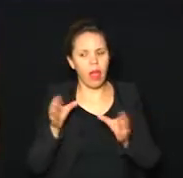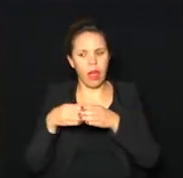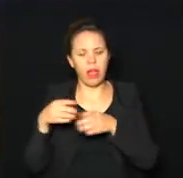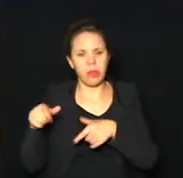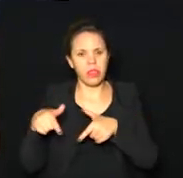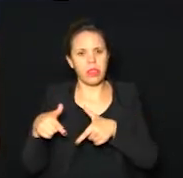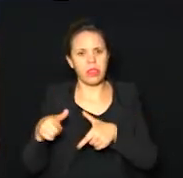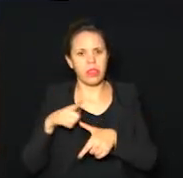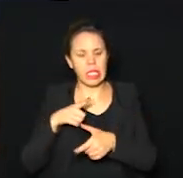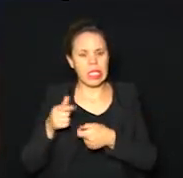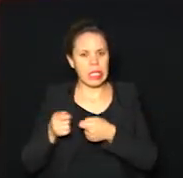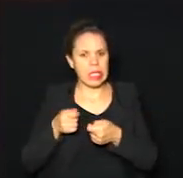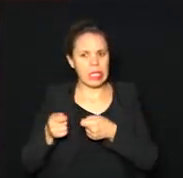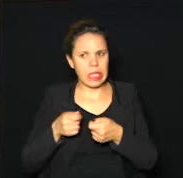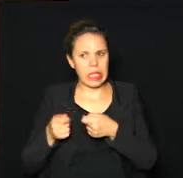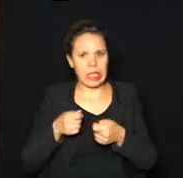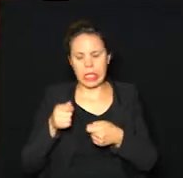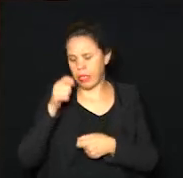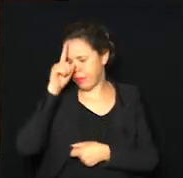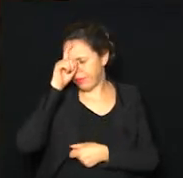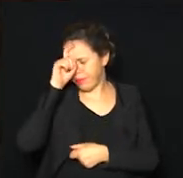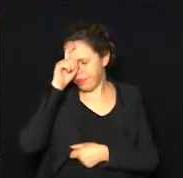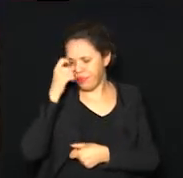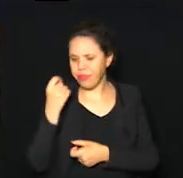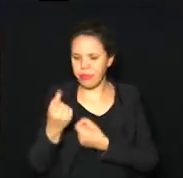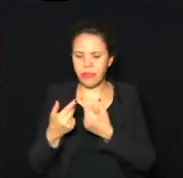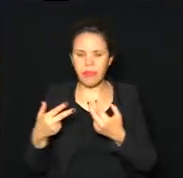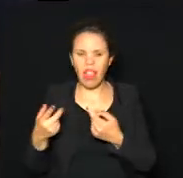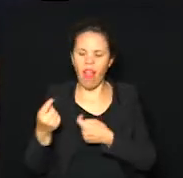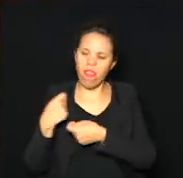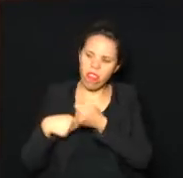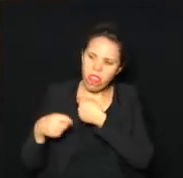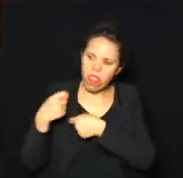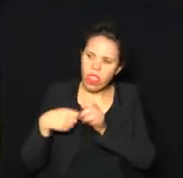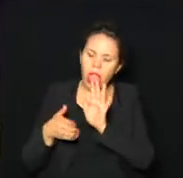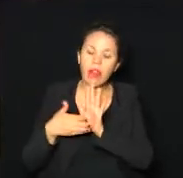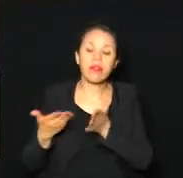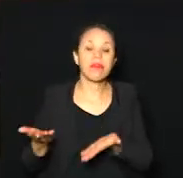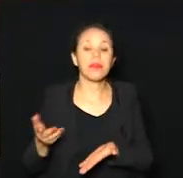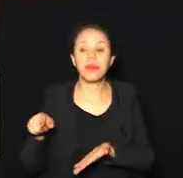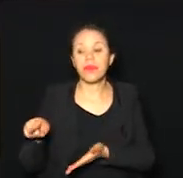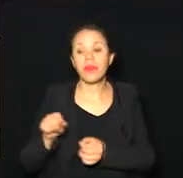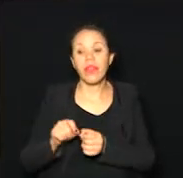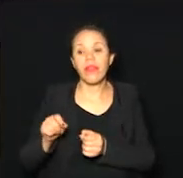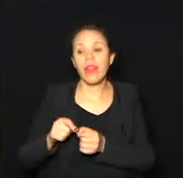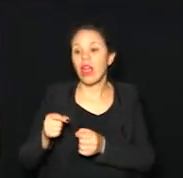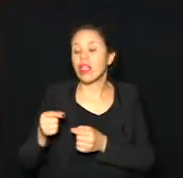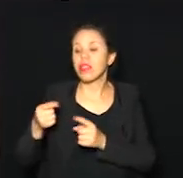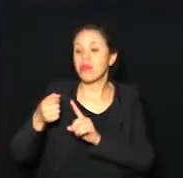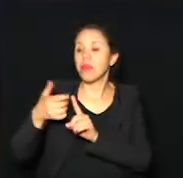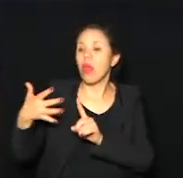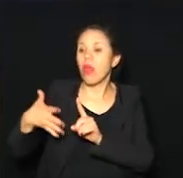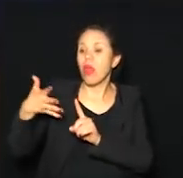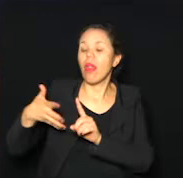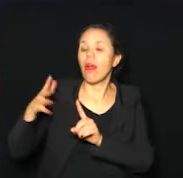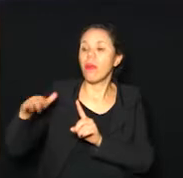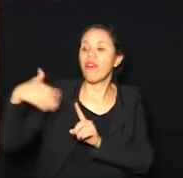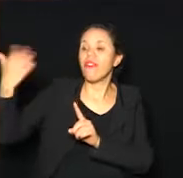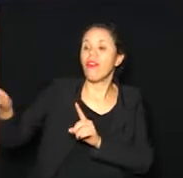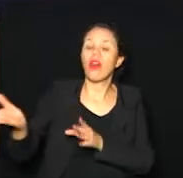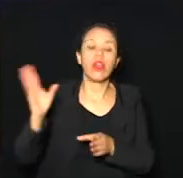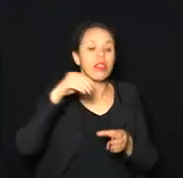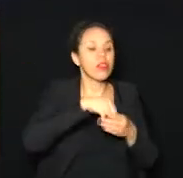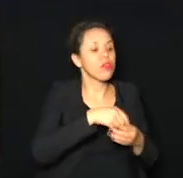e o controle do hospital e algumas coisas tem que ser negociado, porque ele faz um discurso para fora, mas por dentro